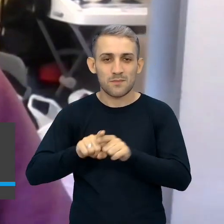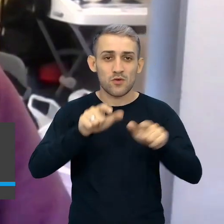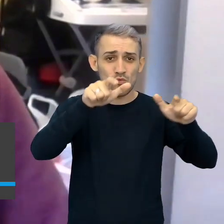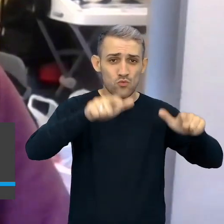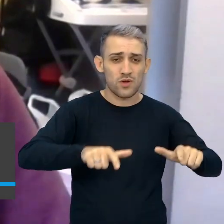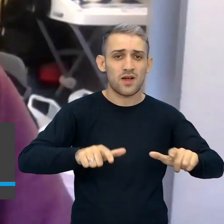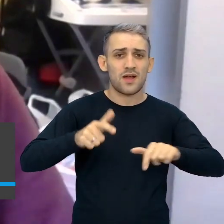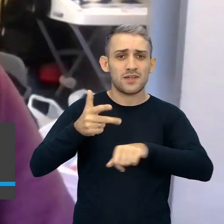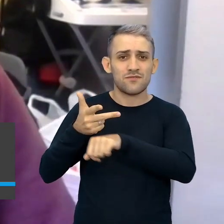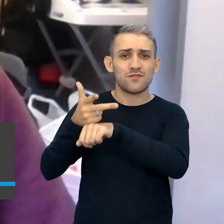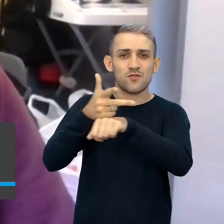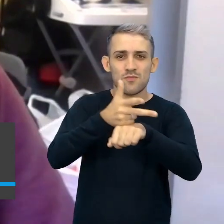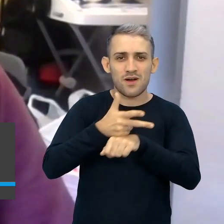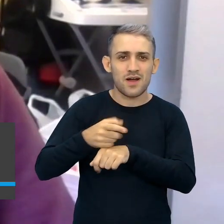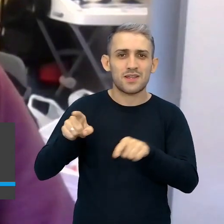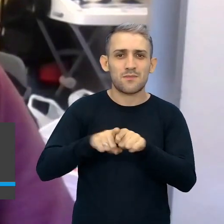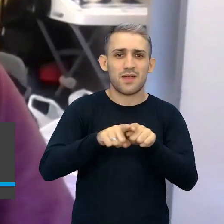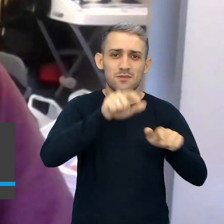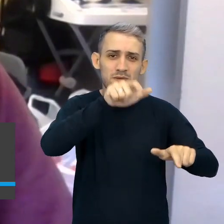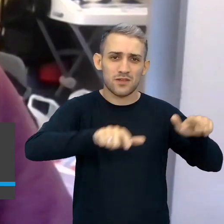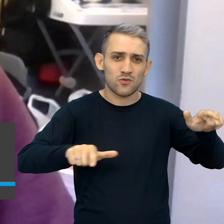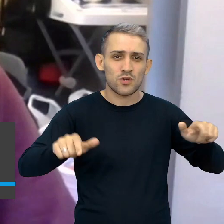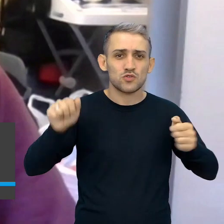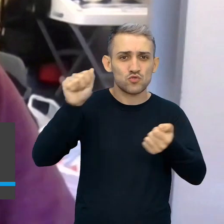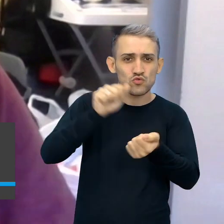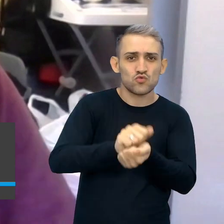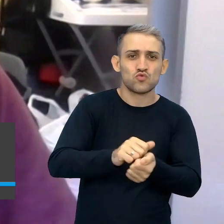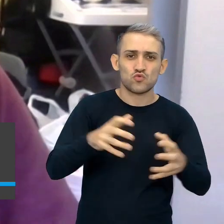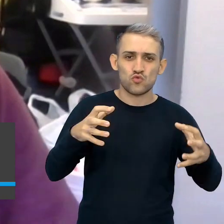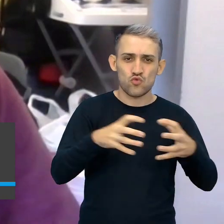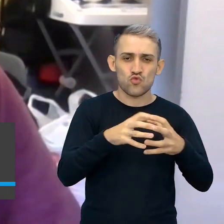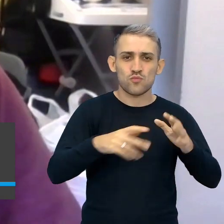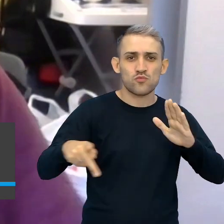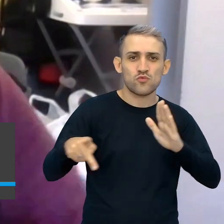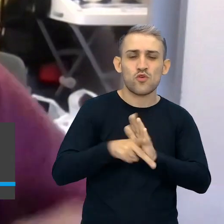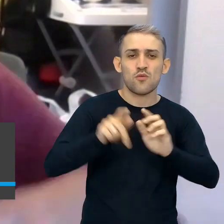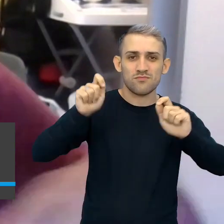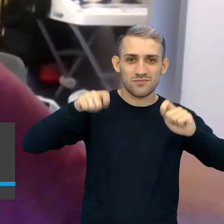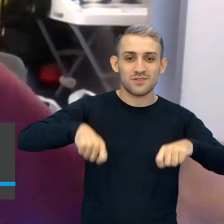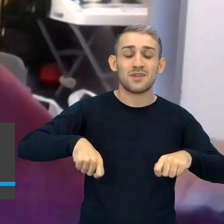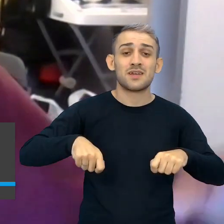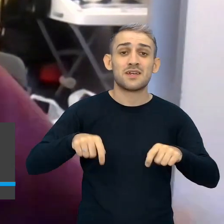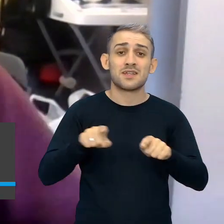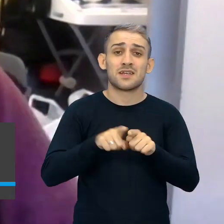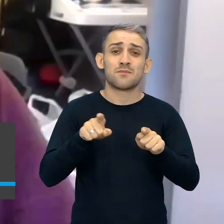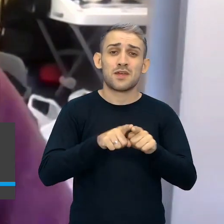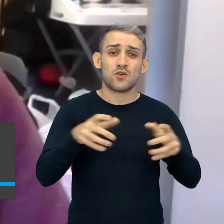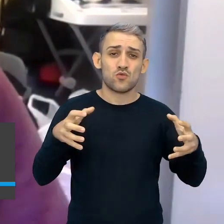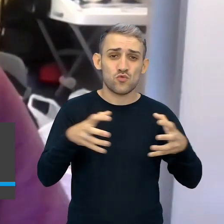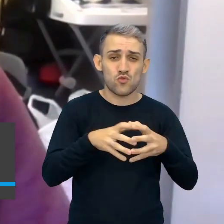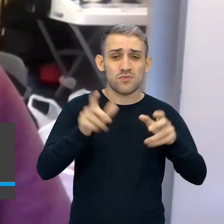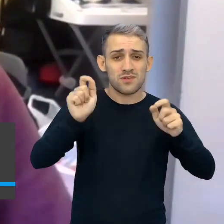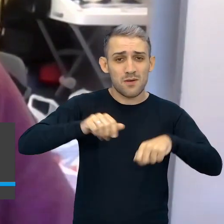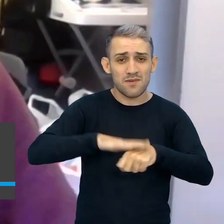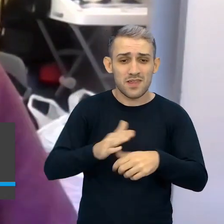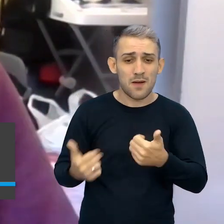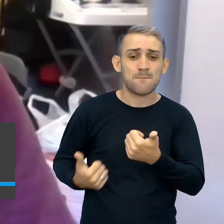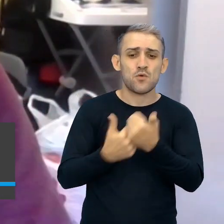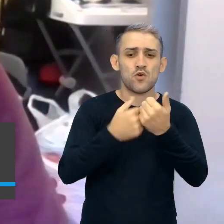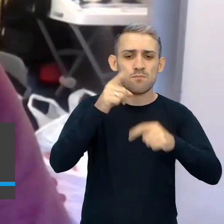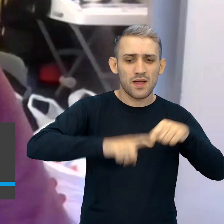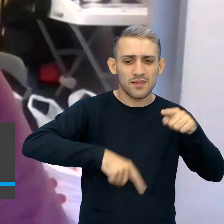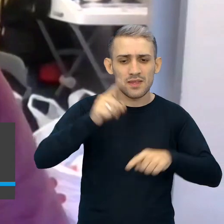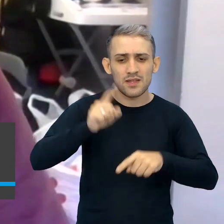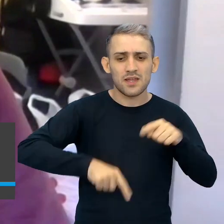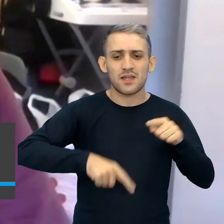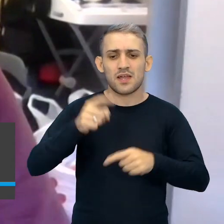filmagem, considerar as pessoas que vão estar envolvidas, o elenco para a filmagem, equipes que vão fazer apoio, os materiais, os